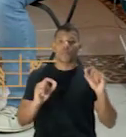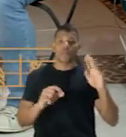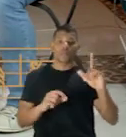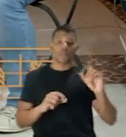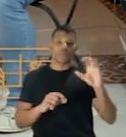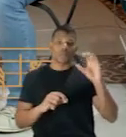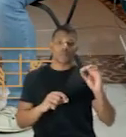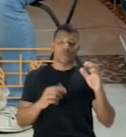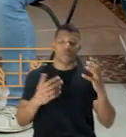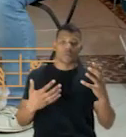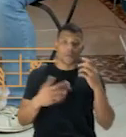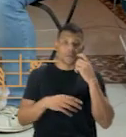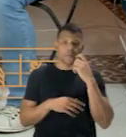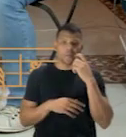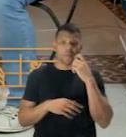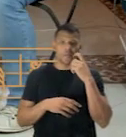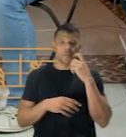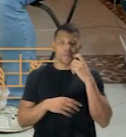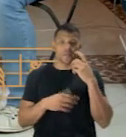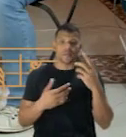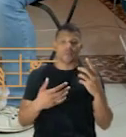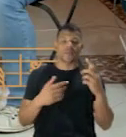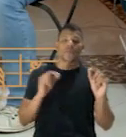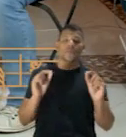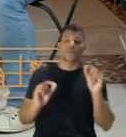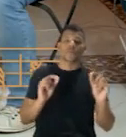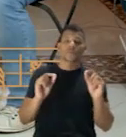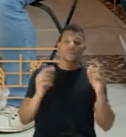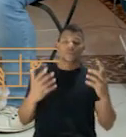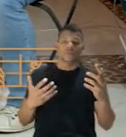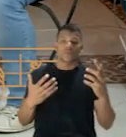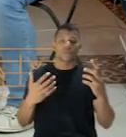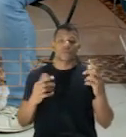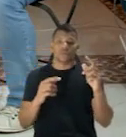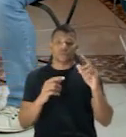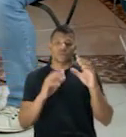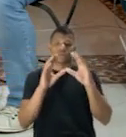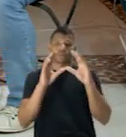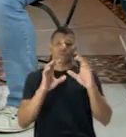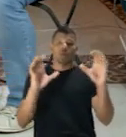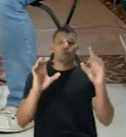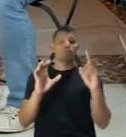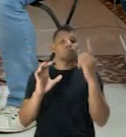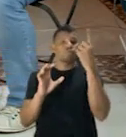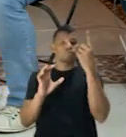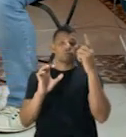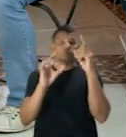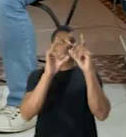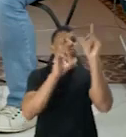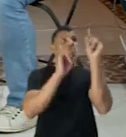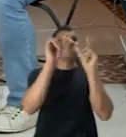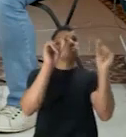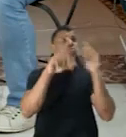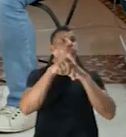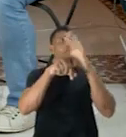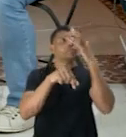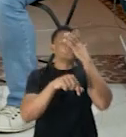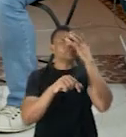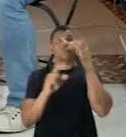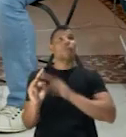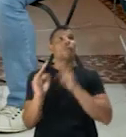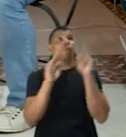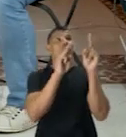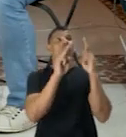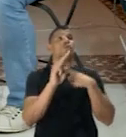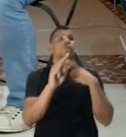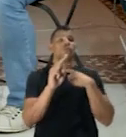bloco estava desfilando, na Rio Branco, apareceu uma única estrela no céu, brilhando. E as pessoas apontavam,